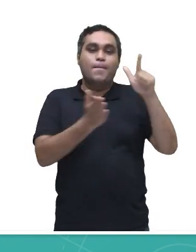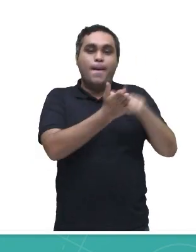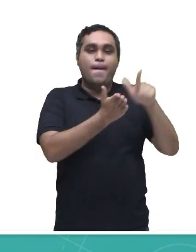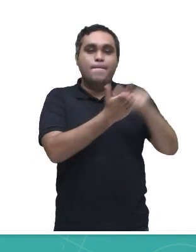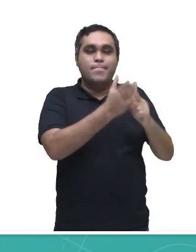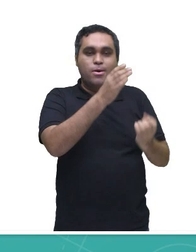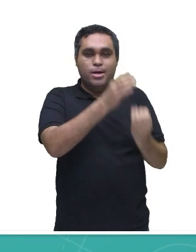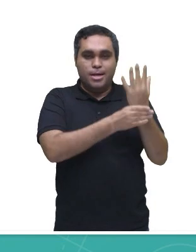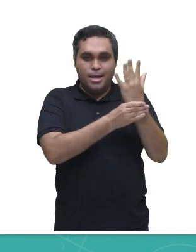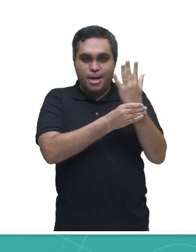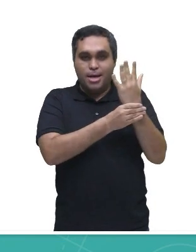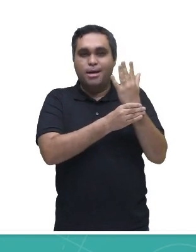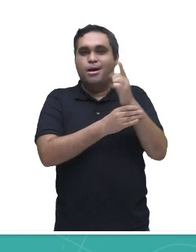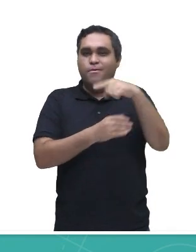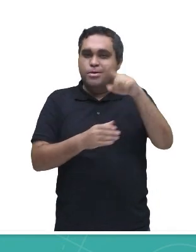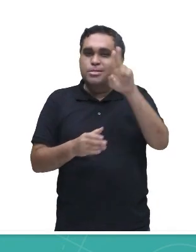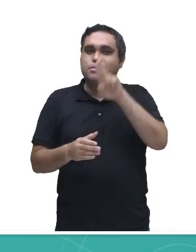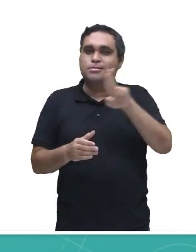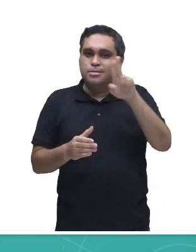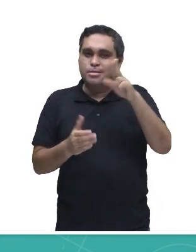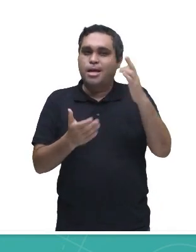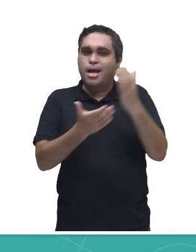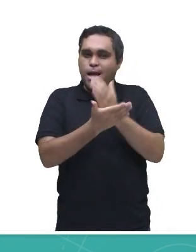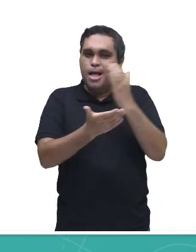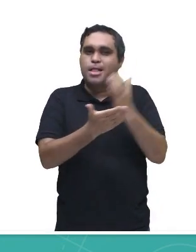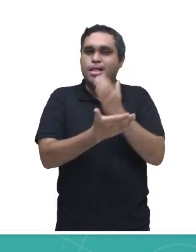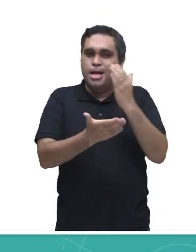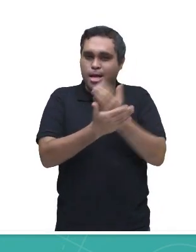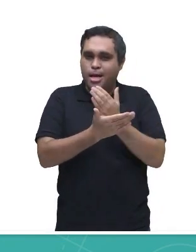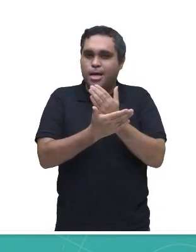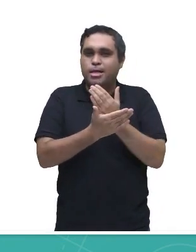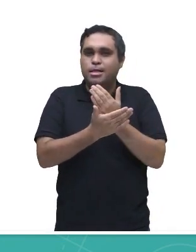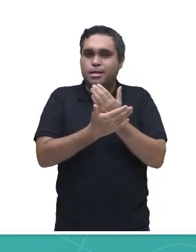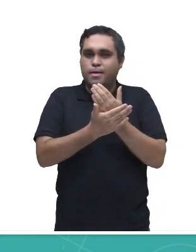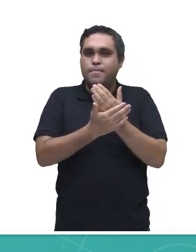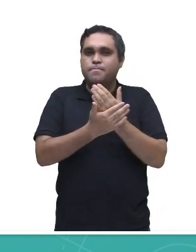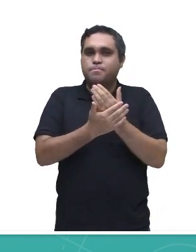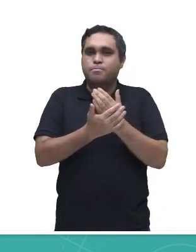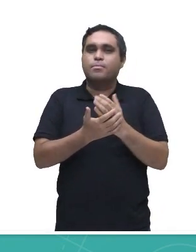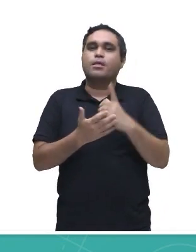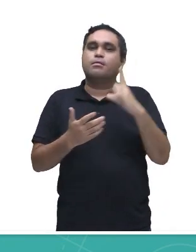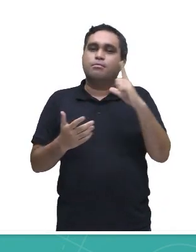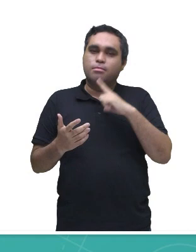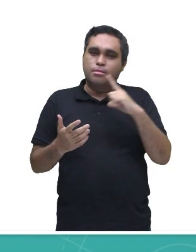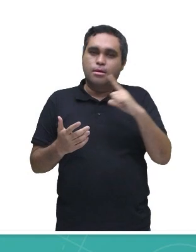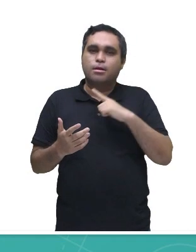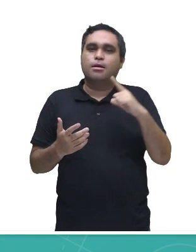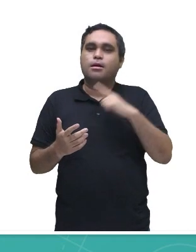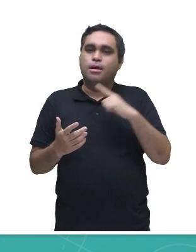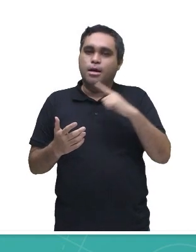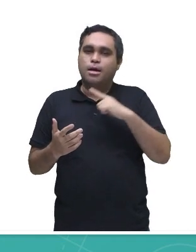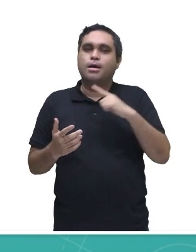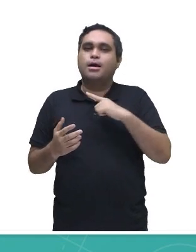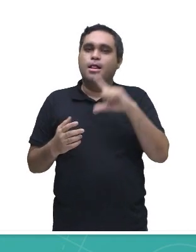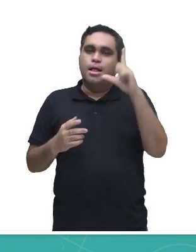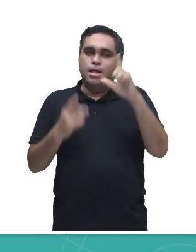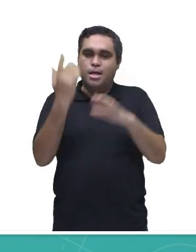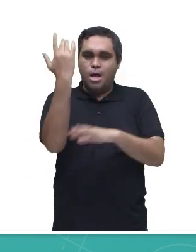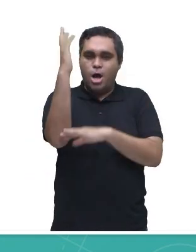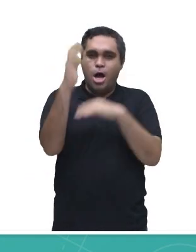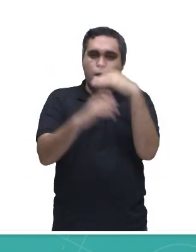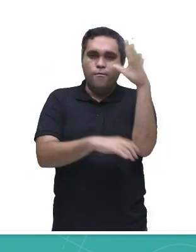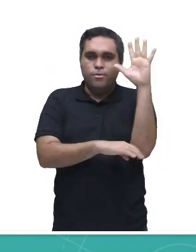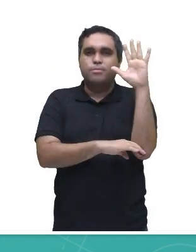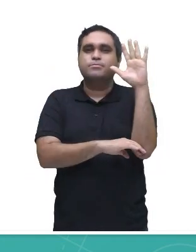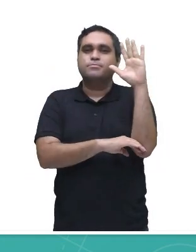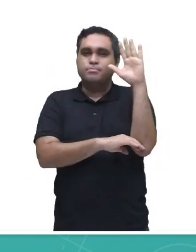você está usando, ela tem aí origem lá nas árvores, né, compostas aí